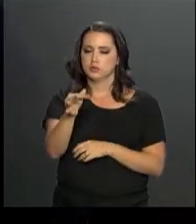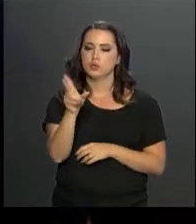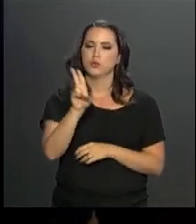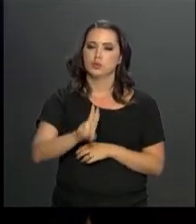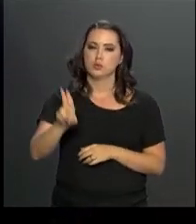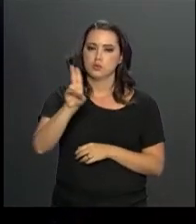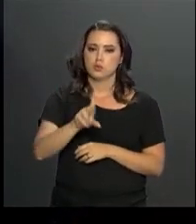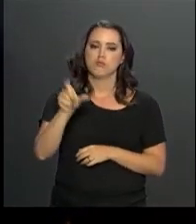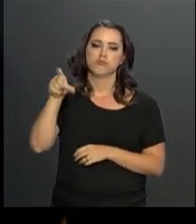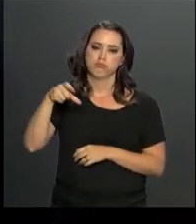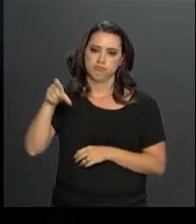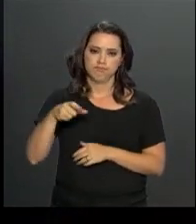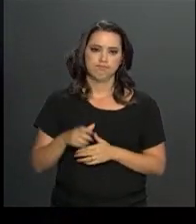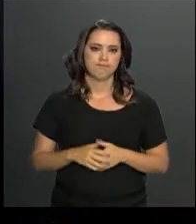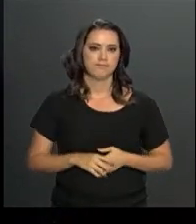de crédito ou qualquer outro tipo de linha de crédito